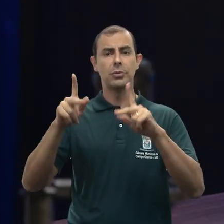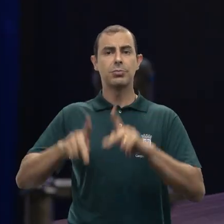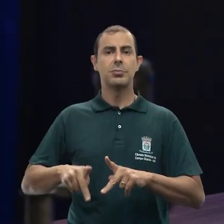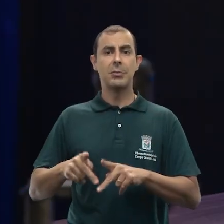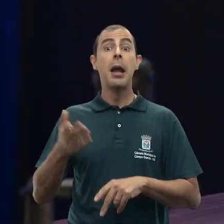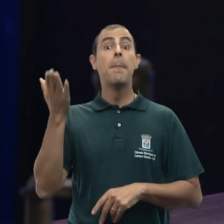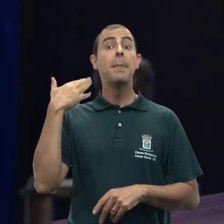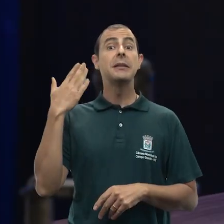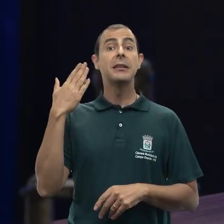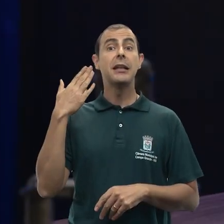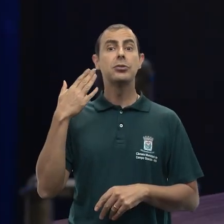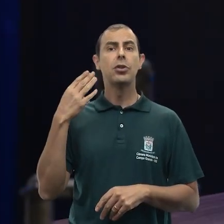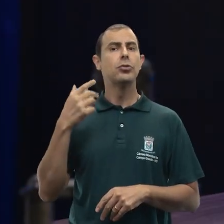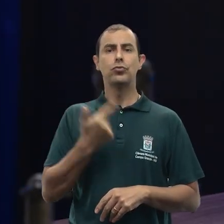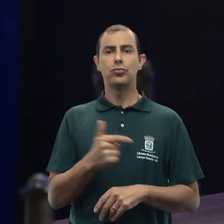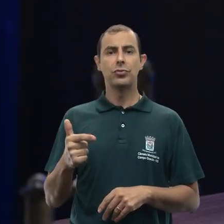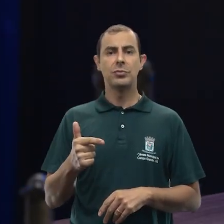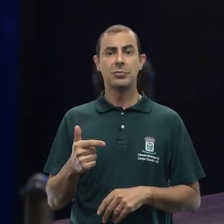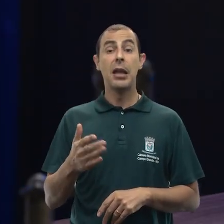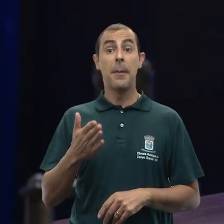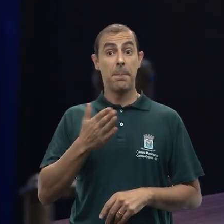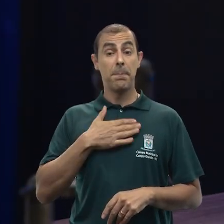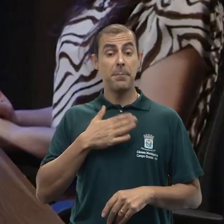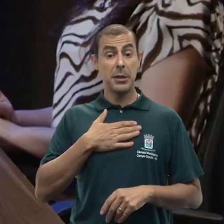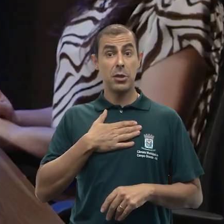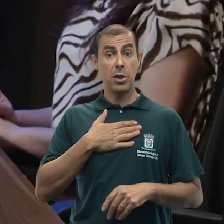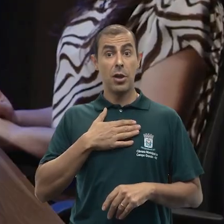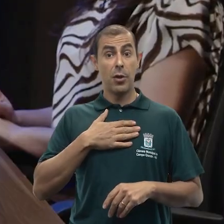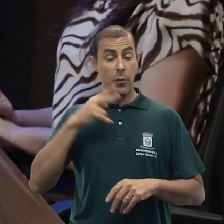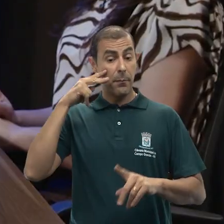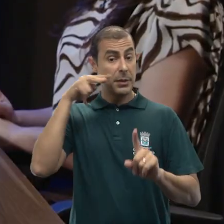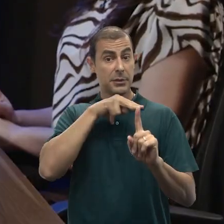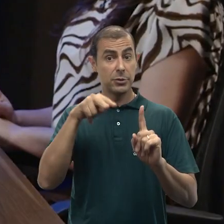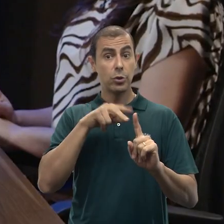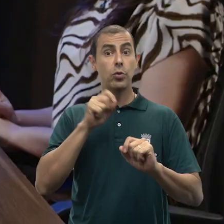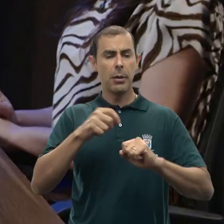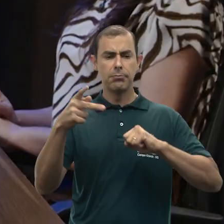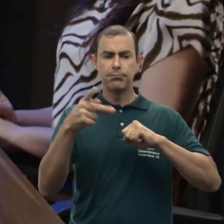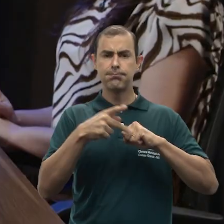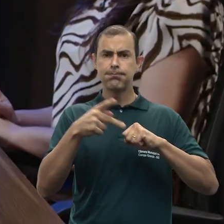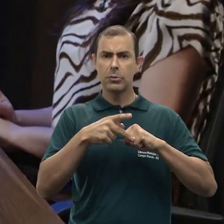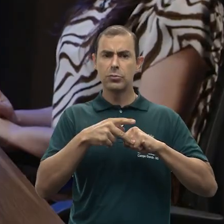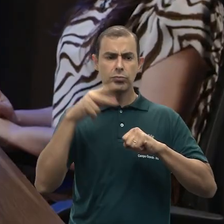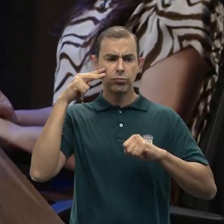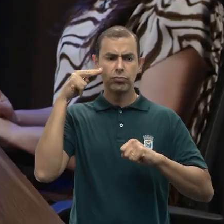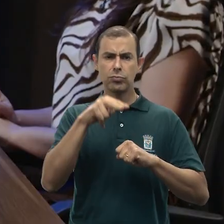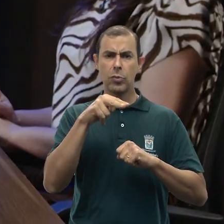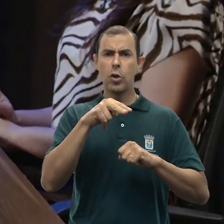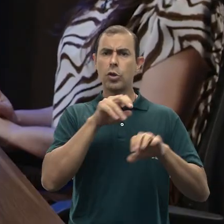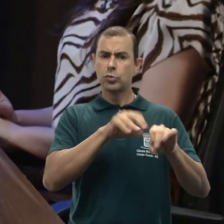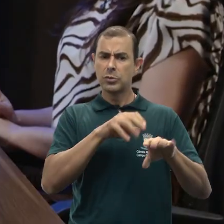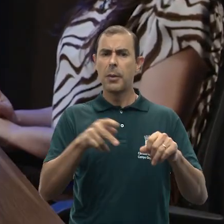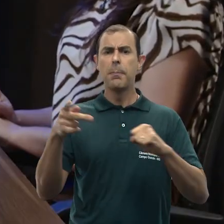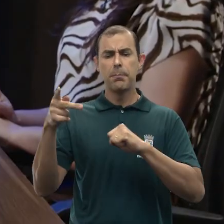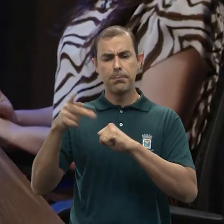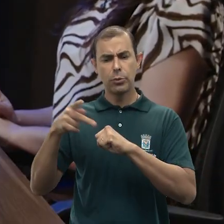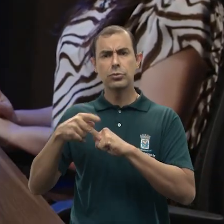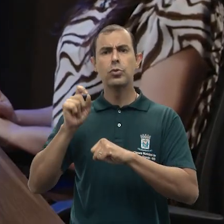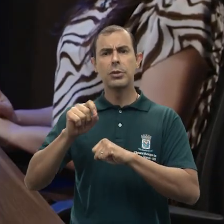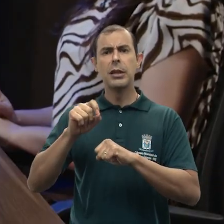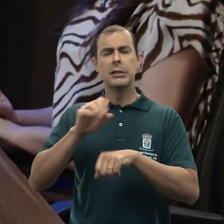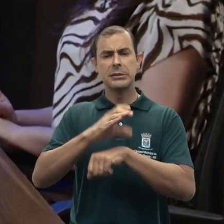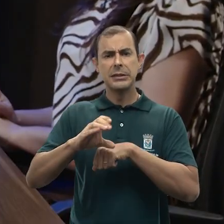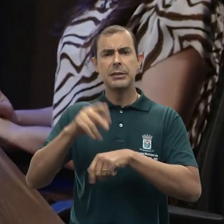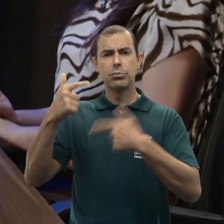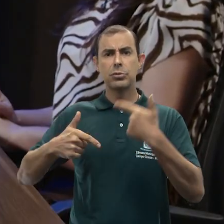atrás. Na minha visão, como especialista em educação e especialista em políticas públicas, como cientista político, nós precisamos trabalhar a